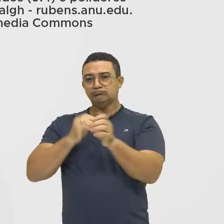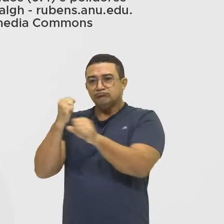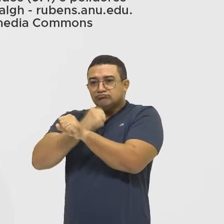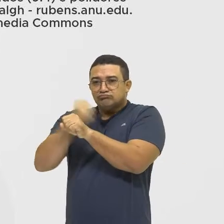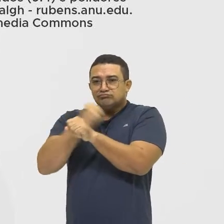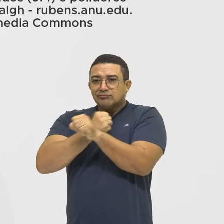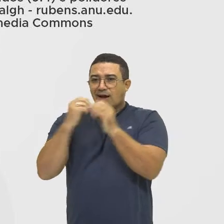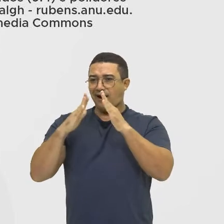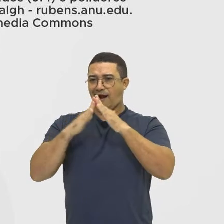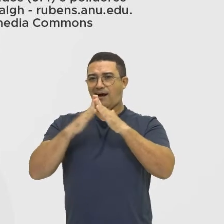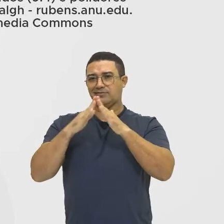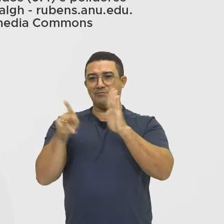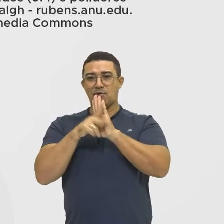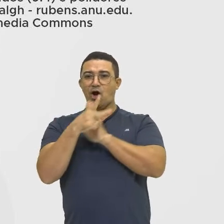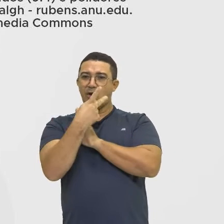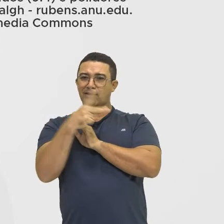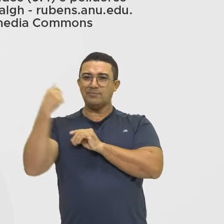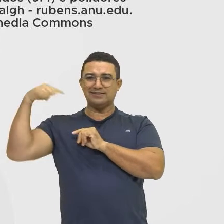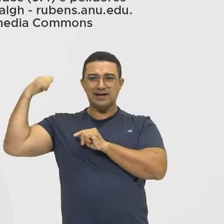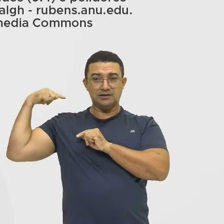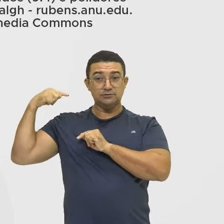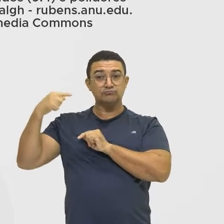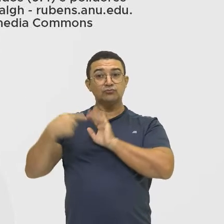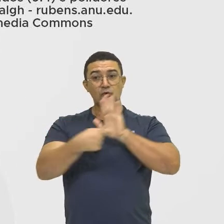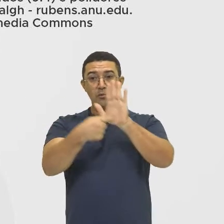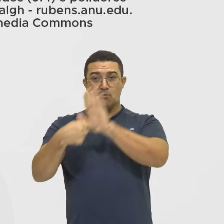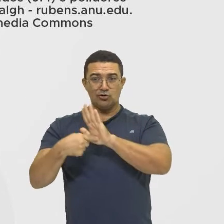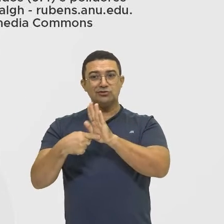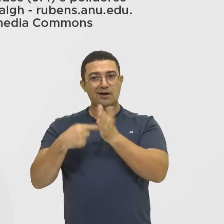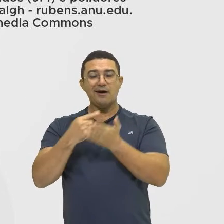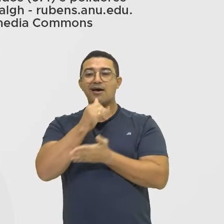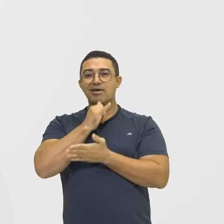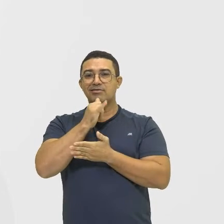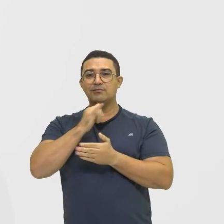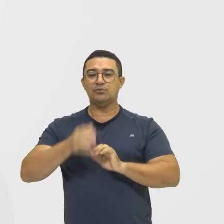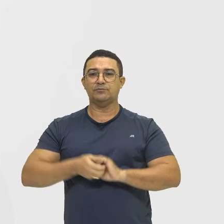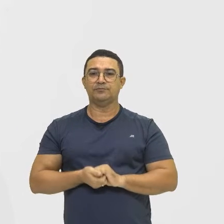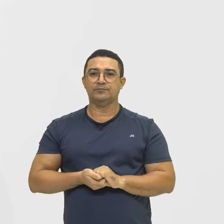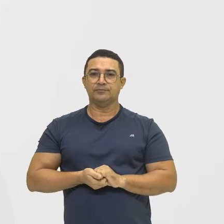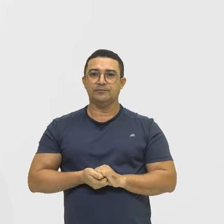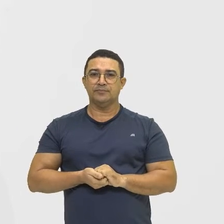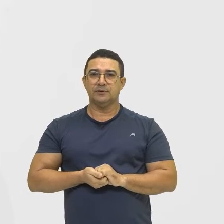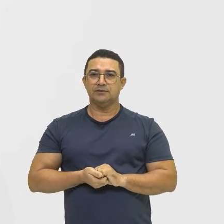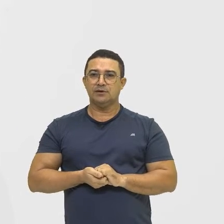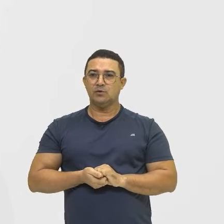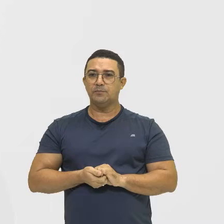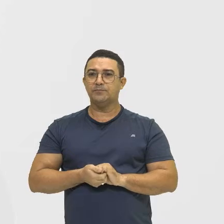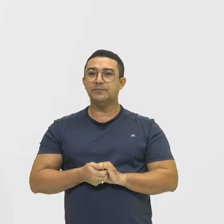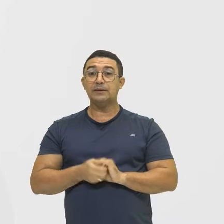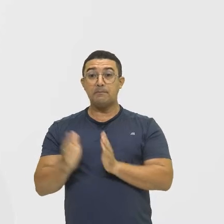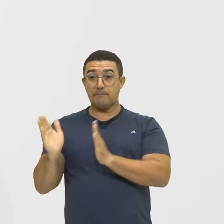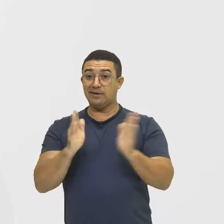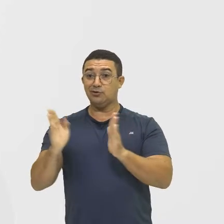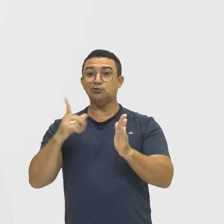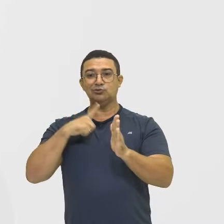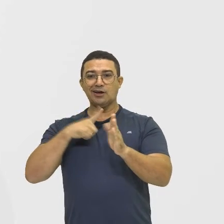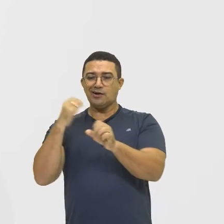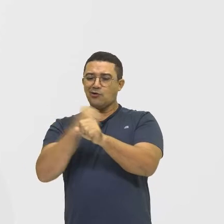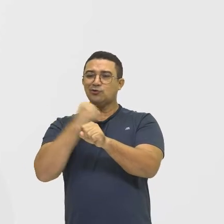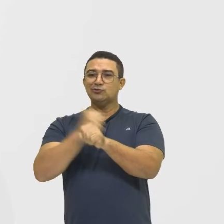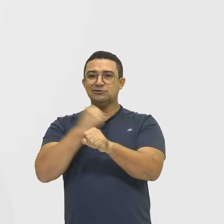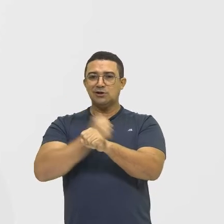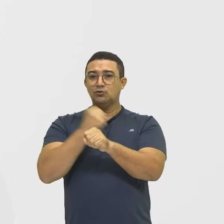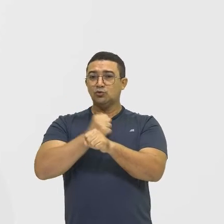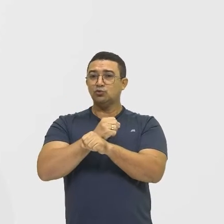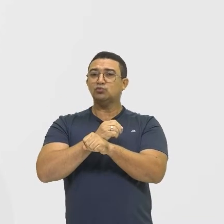temos alguns exemplos que eu trouxe para vocês aqui. Vamos ver? Desse período, nós temos as construções denominadas de